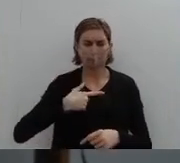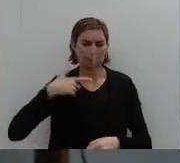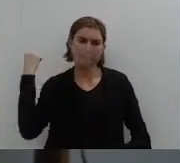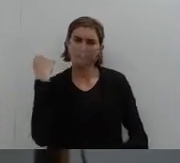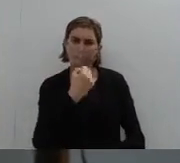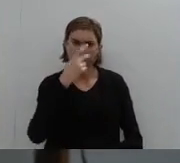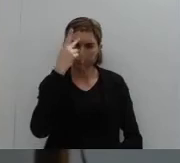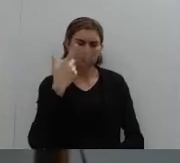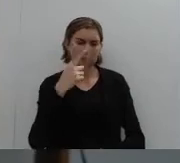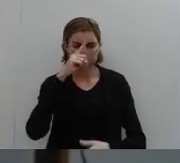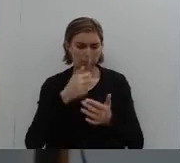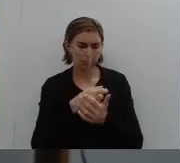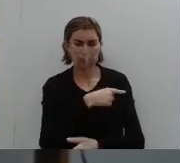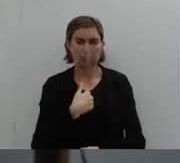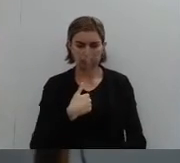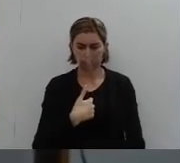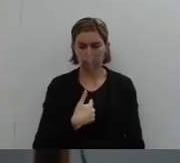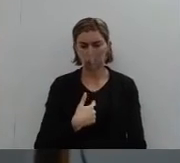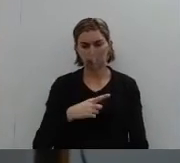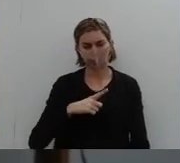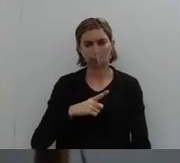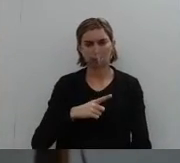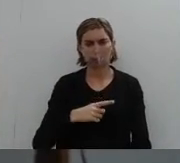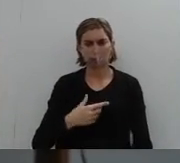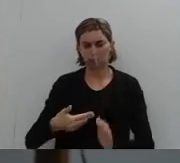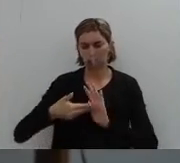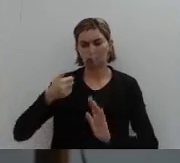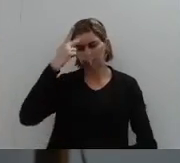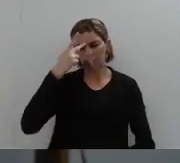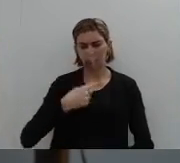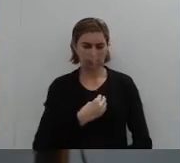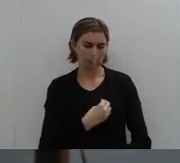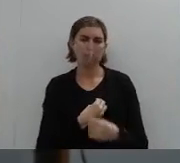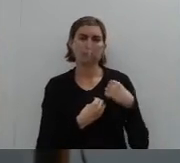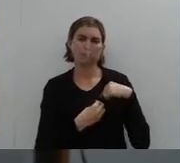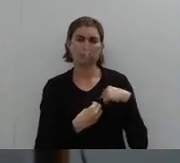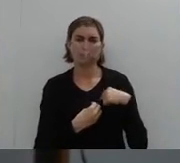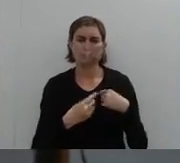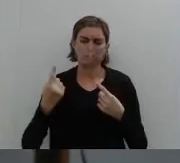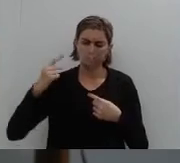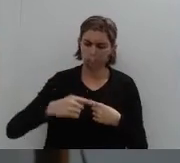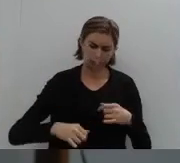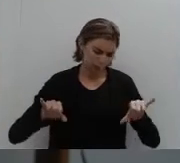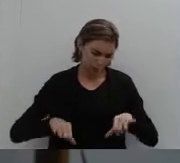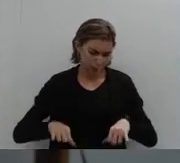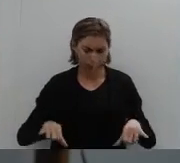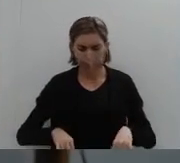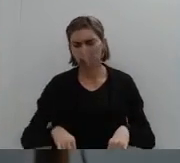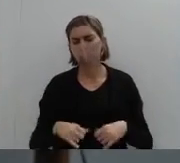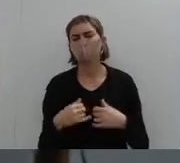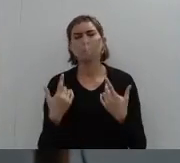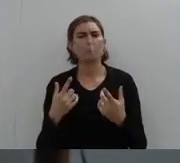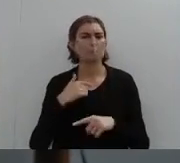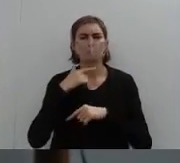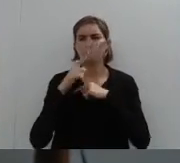decidir se eu tenho acesso a tirar a minha própria vida num momento de profundo sofrimento, em que não há